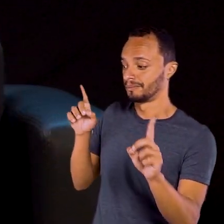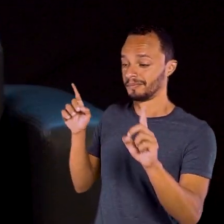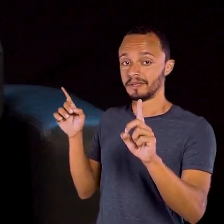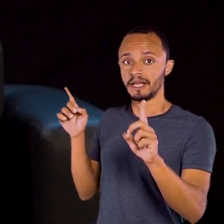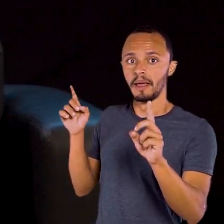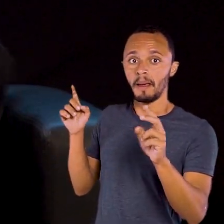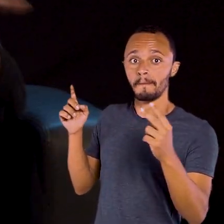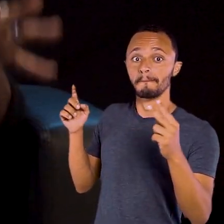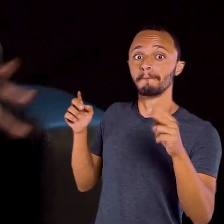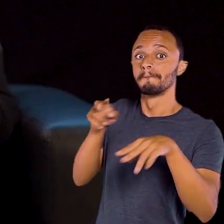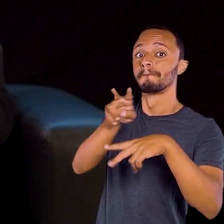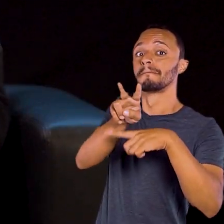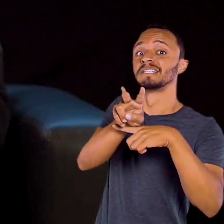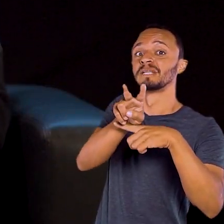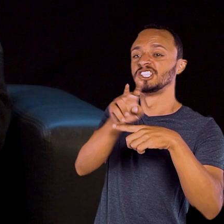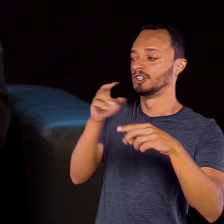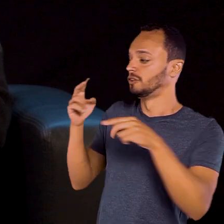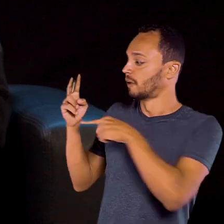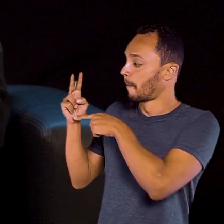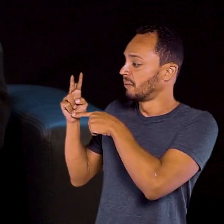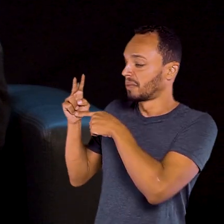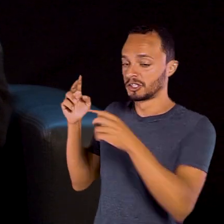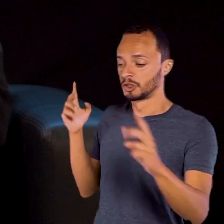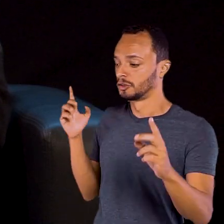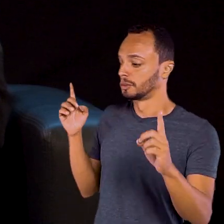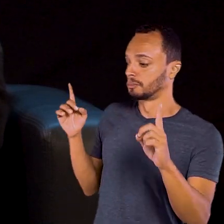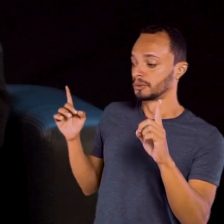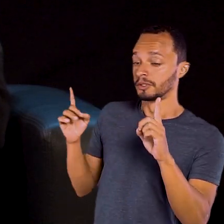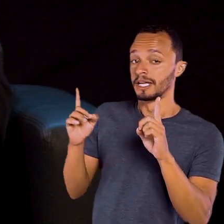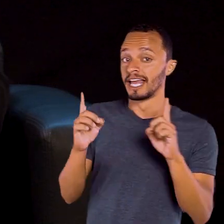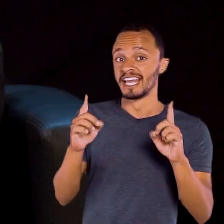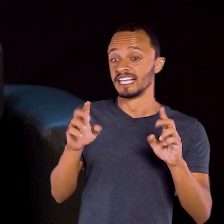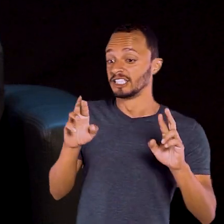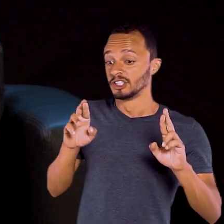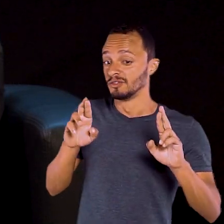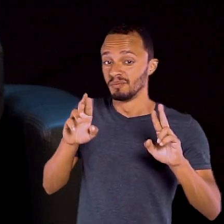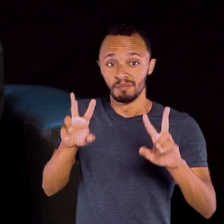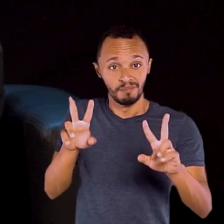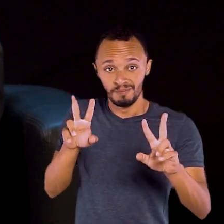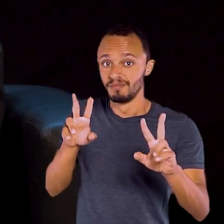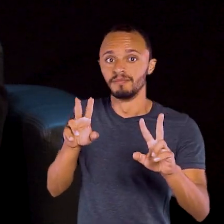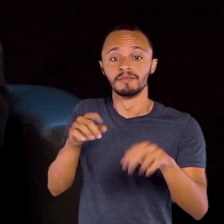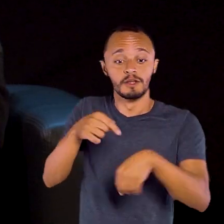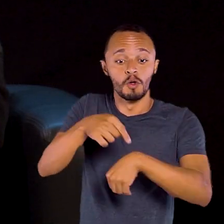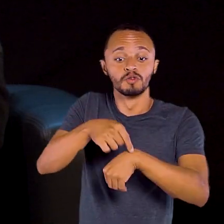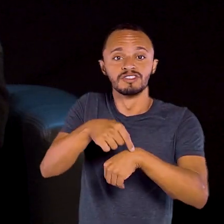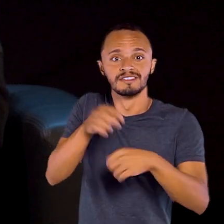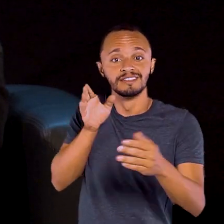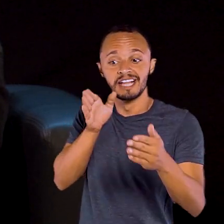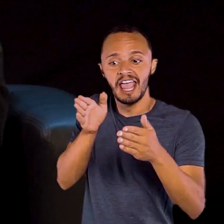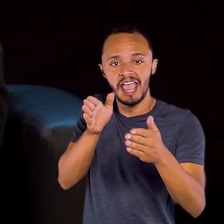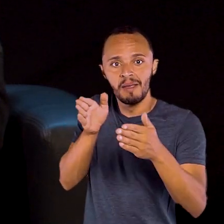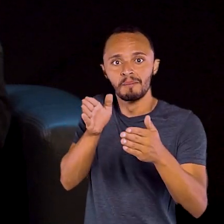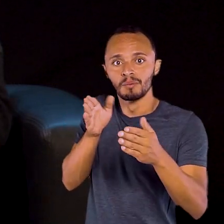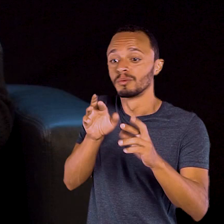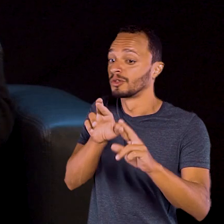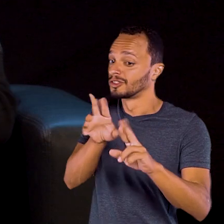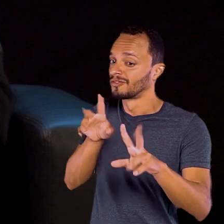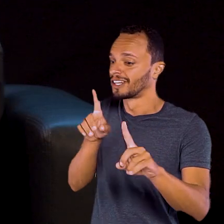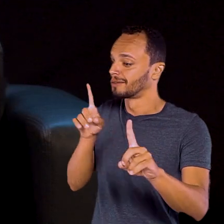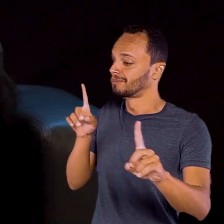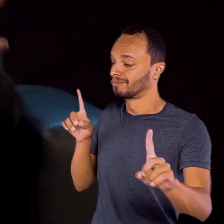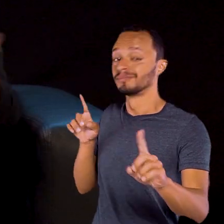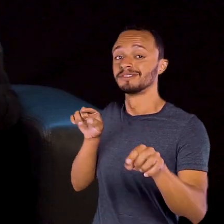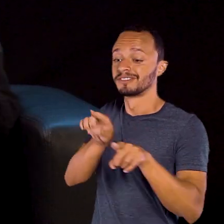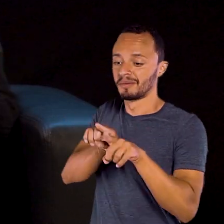negras, mas completamente diferentes umas das outras, porque isso é outra coisa, né? A gente tem um país que acha